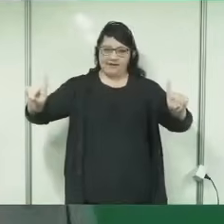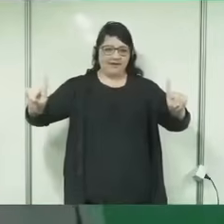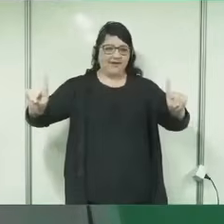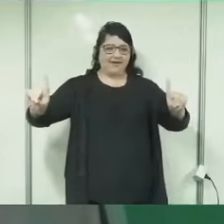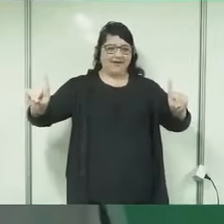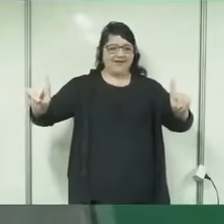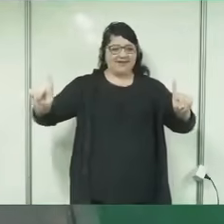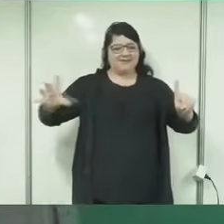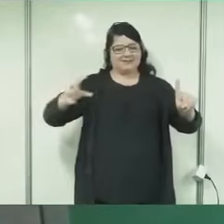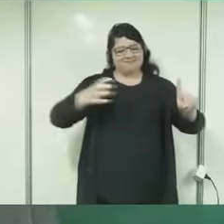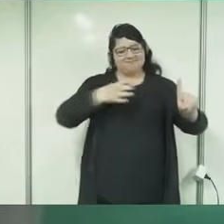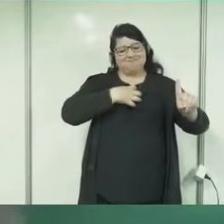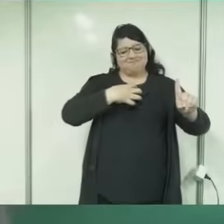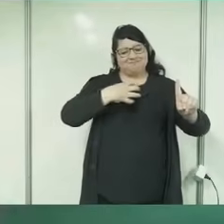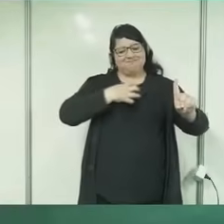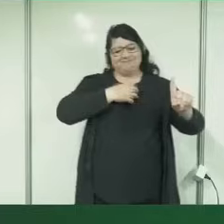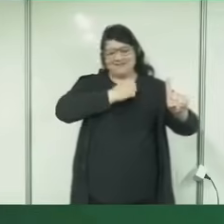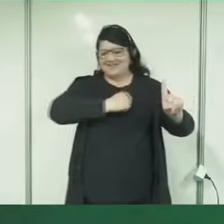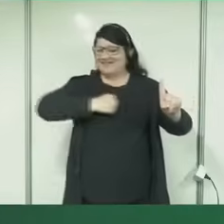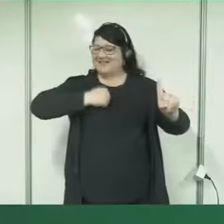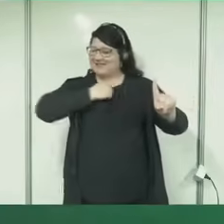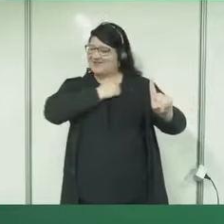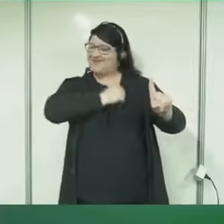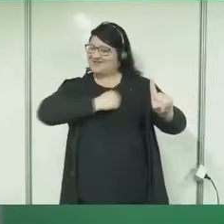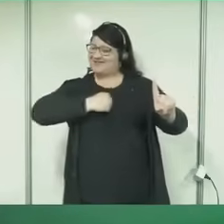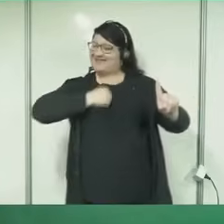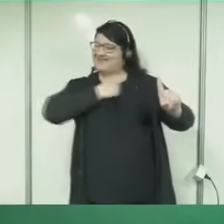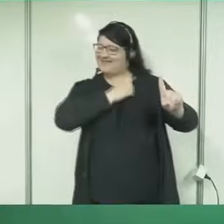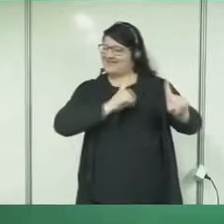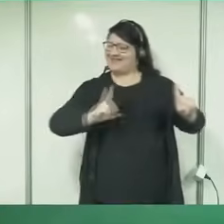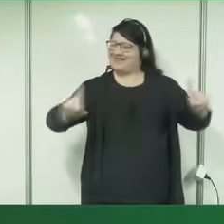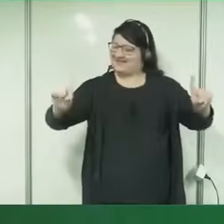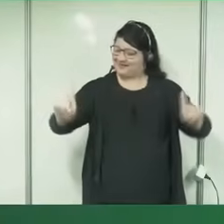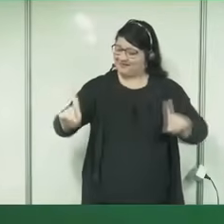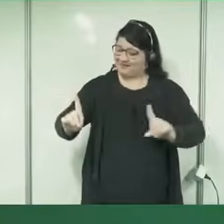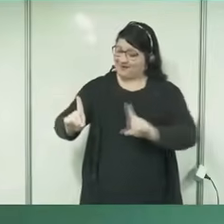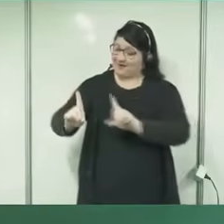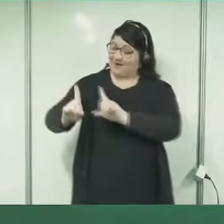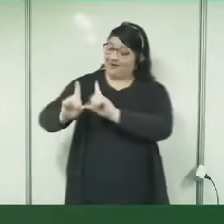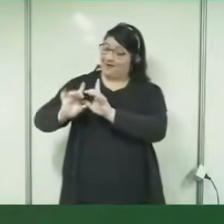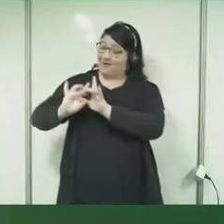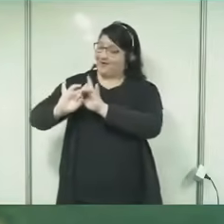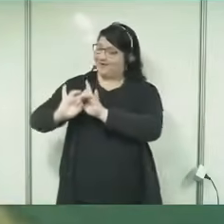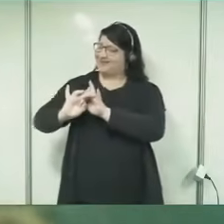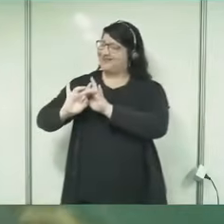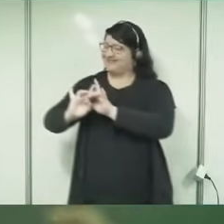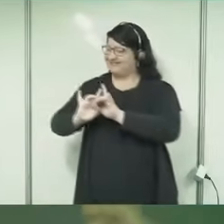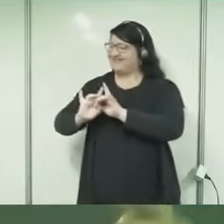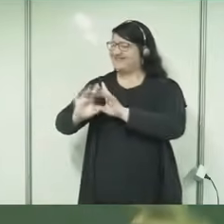saudades quando longe estiver. Eu quero ter